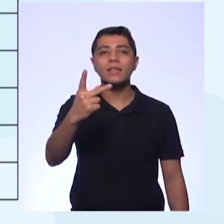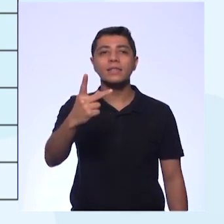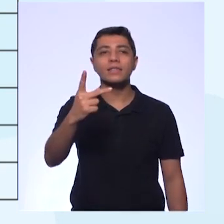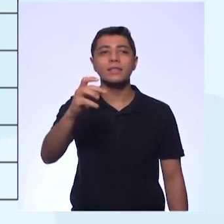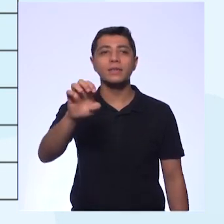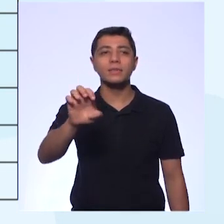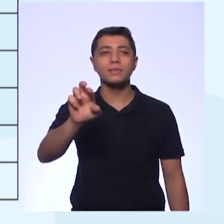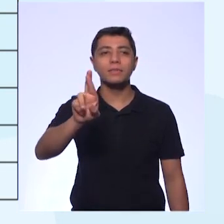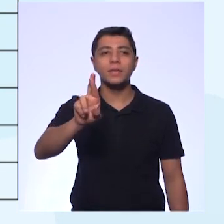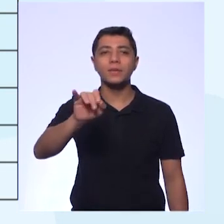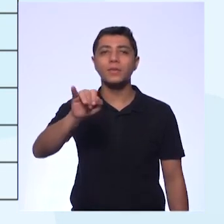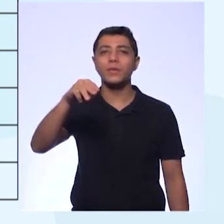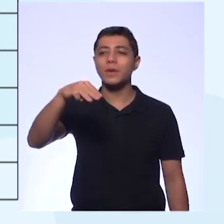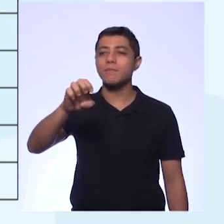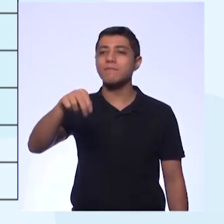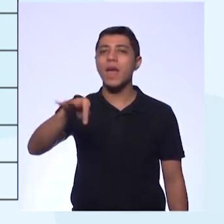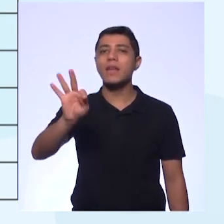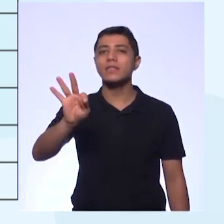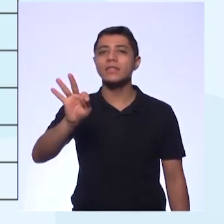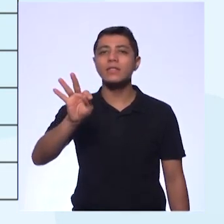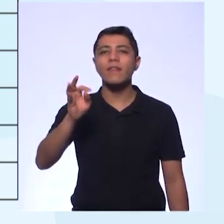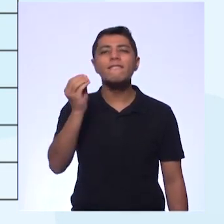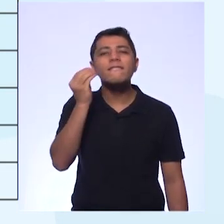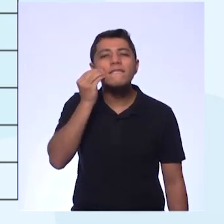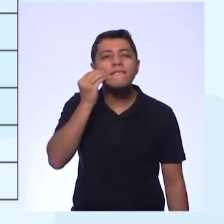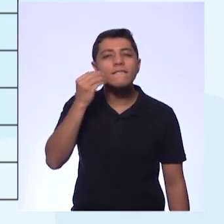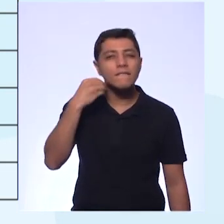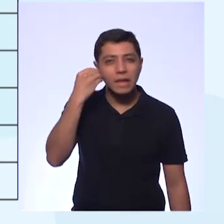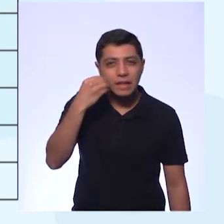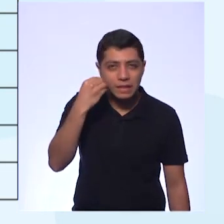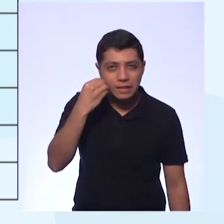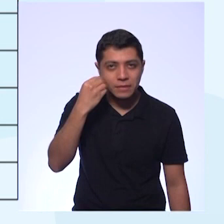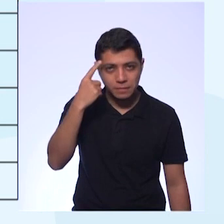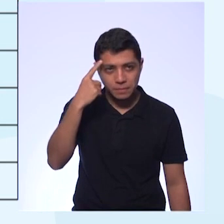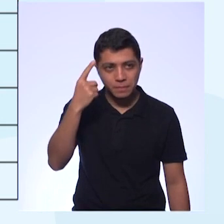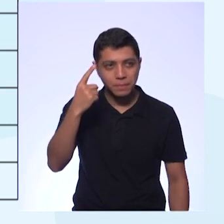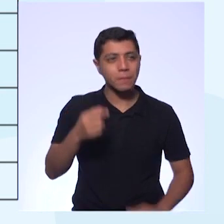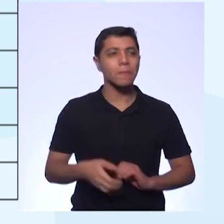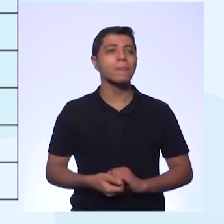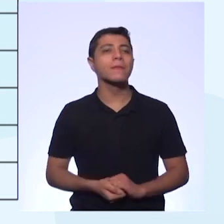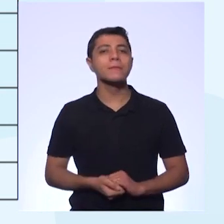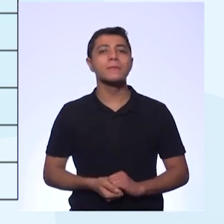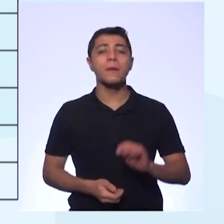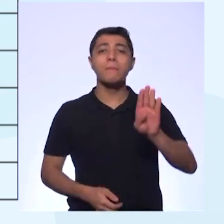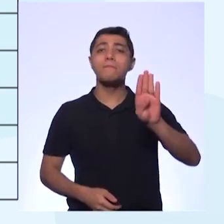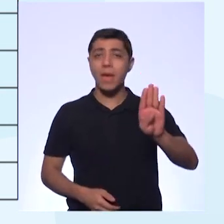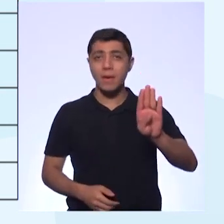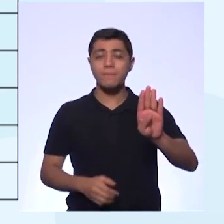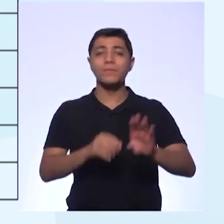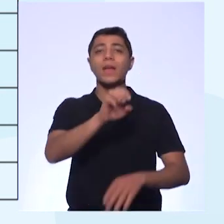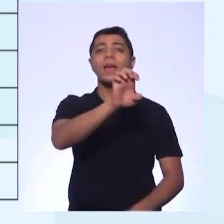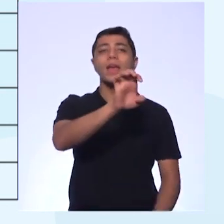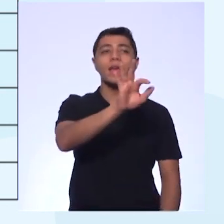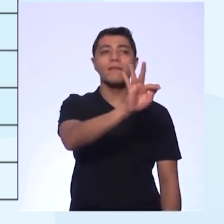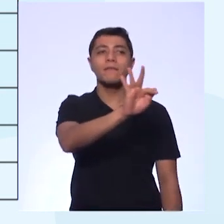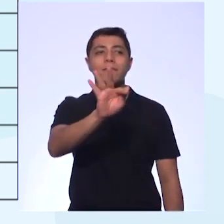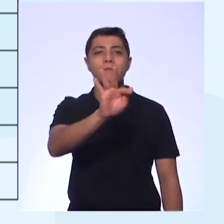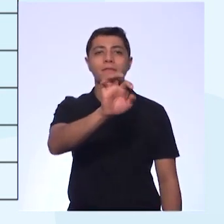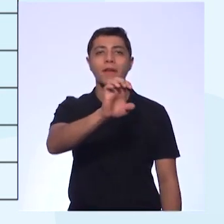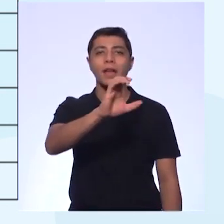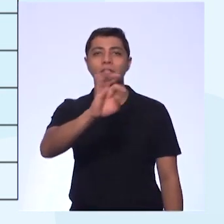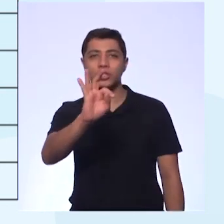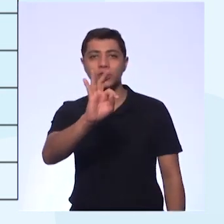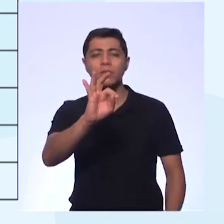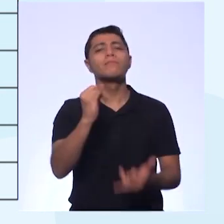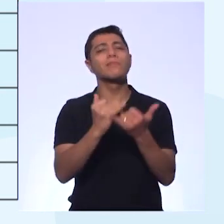Experiment. E aí a gente tem a letra B, que é effect. Effect é um cognato, né, Antônia? Sim, parecida com português,